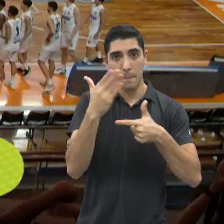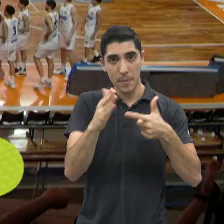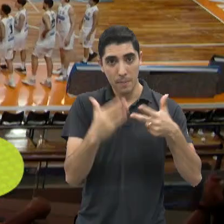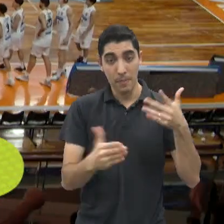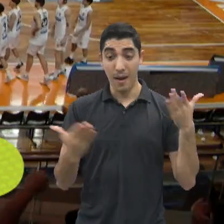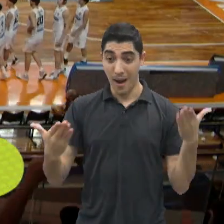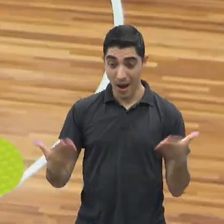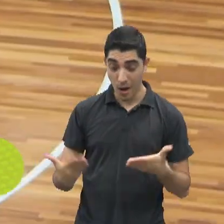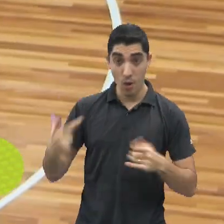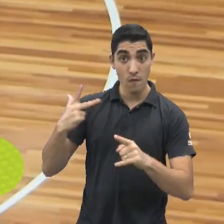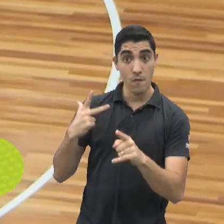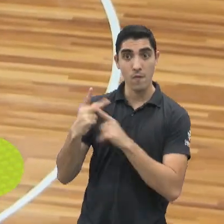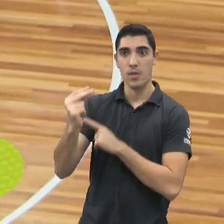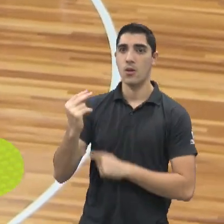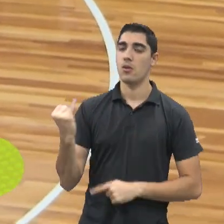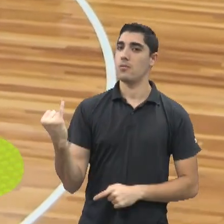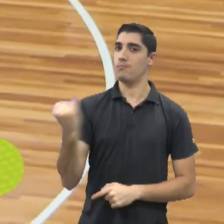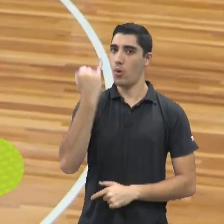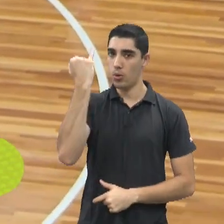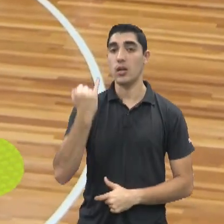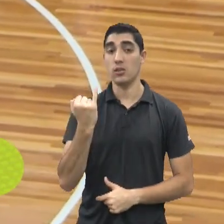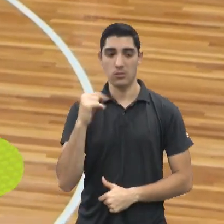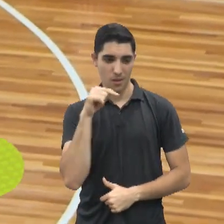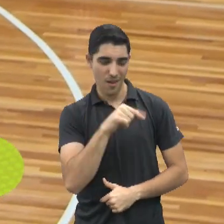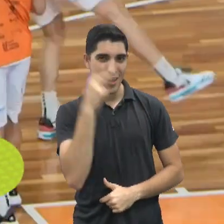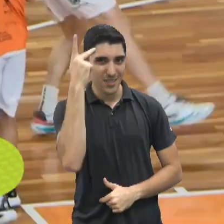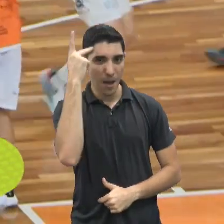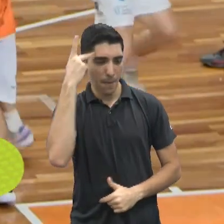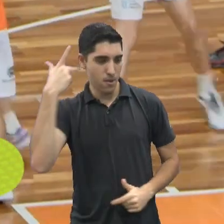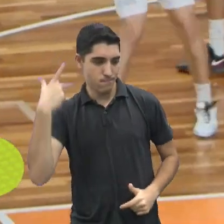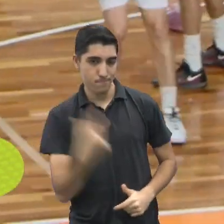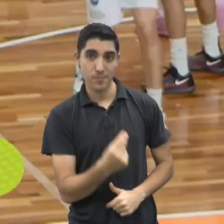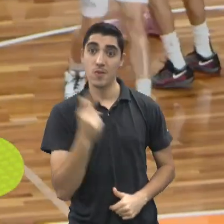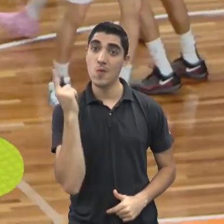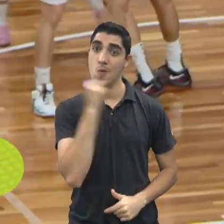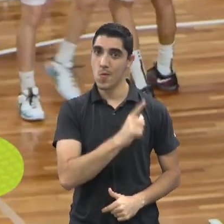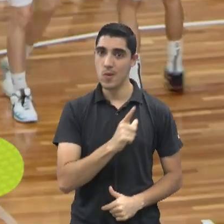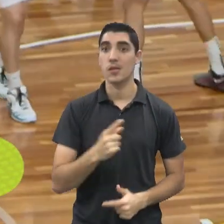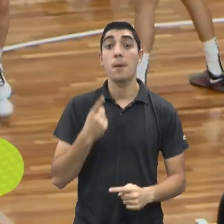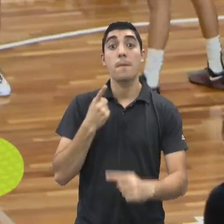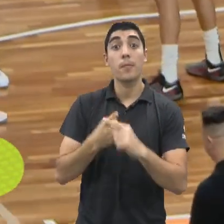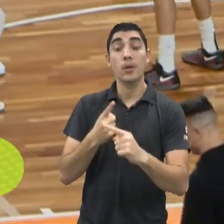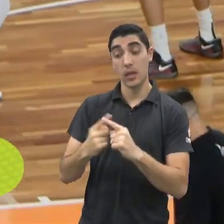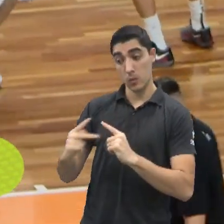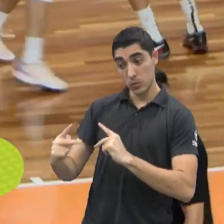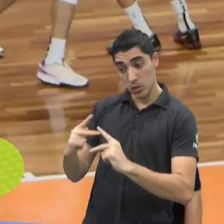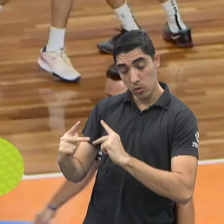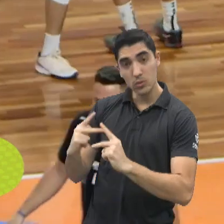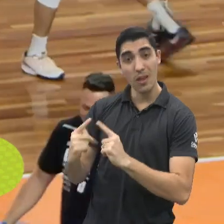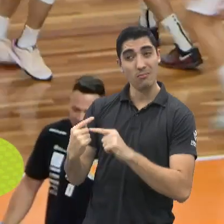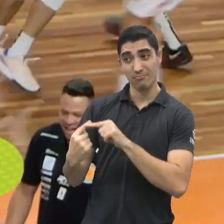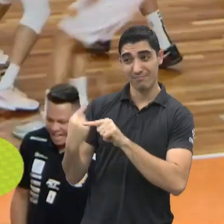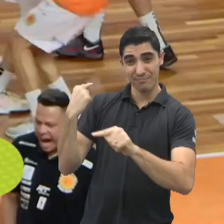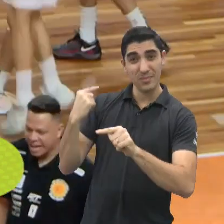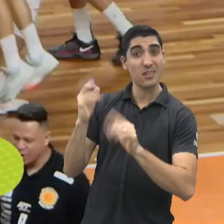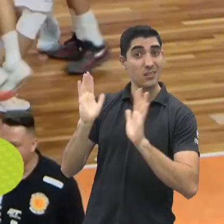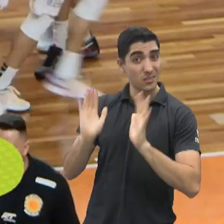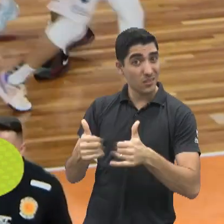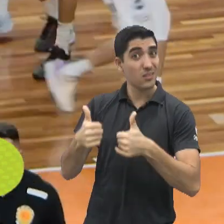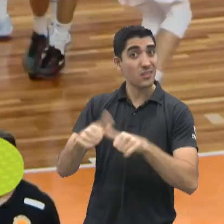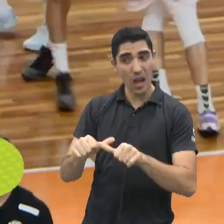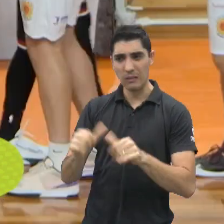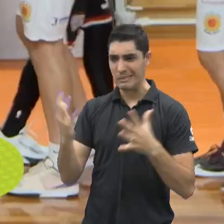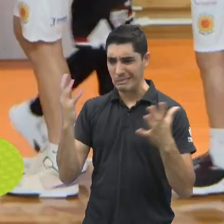José Basquetebol em cima do tricolor das quadras para dar moral a uma equipe que vinha pressionada dentro